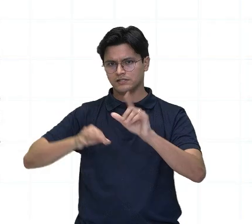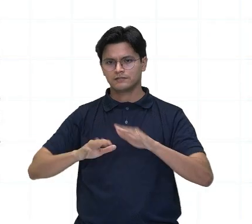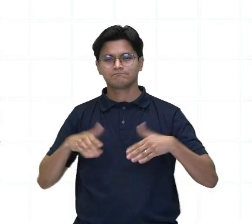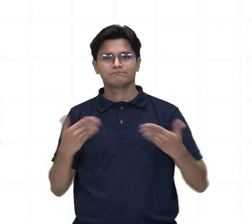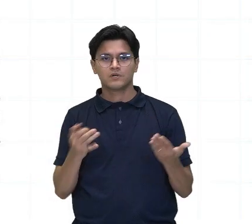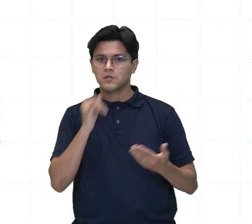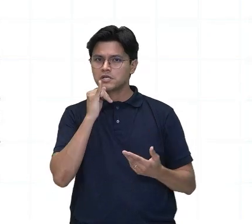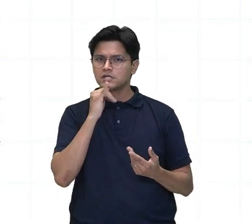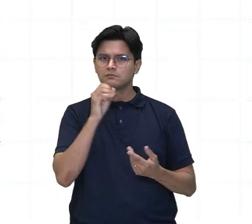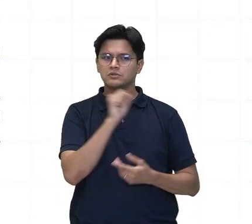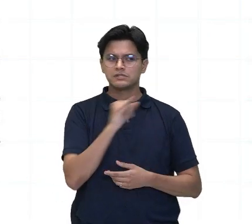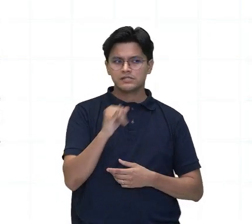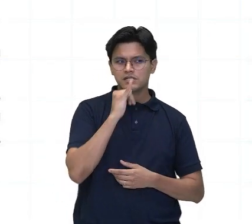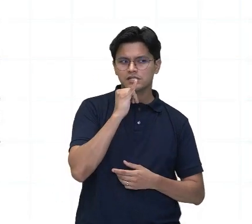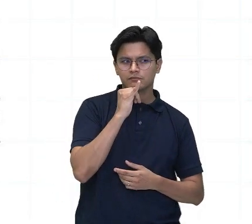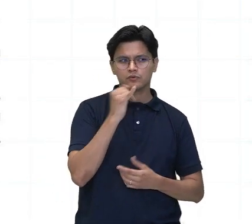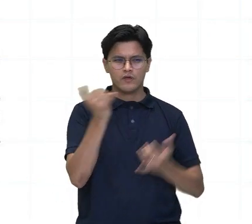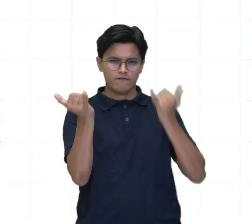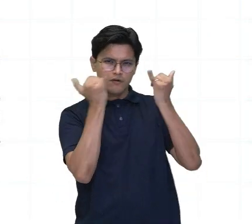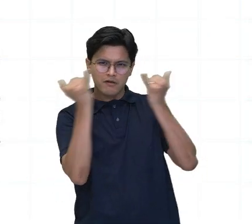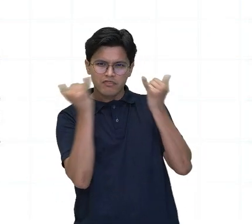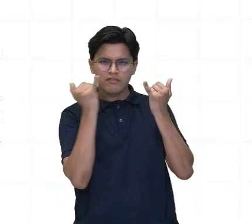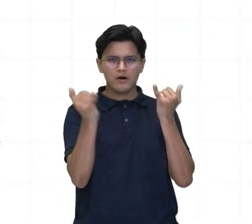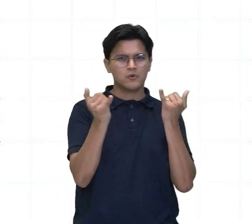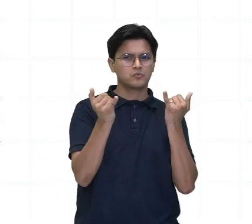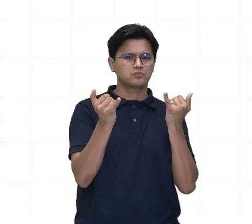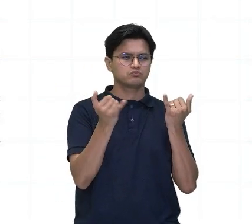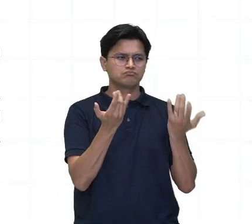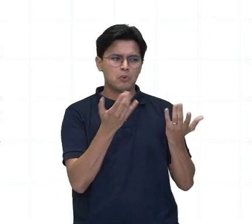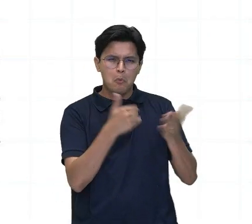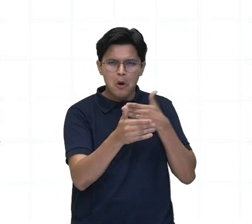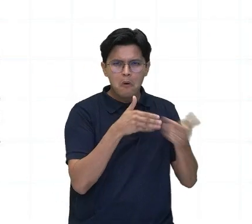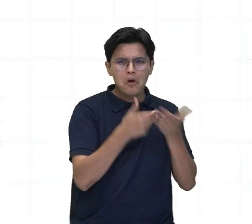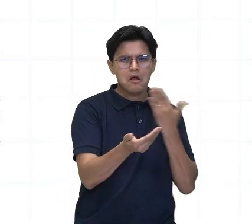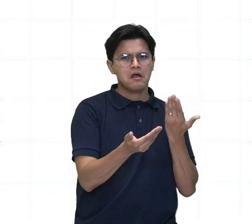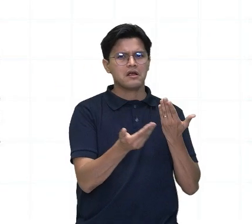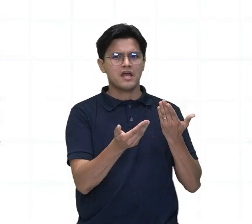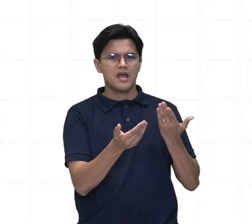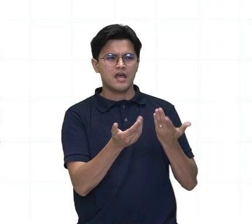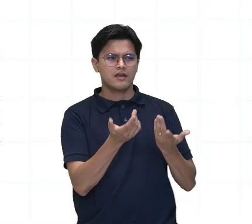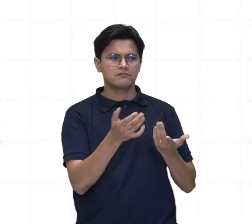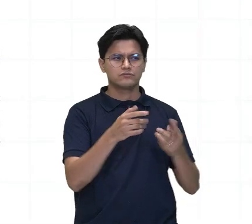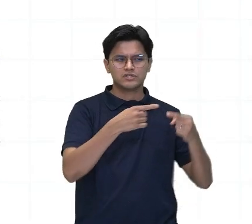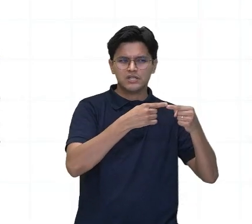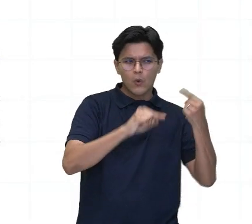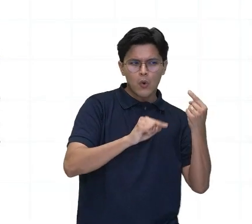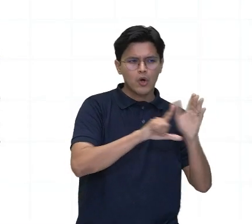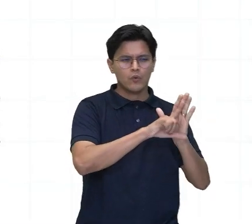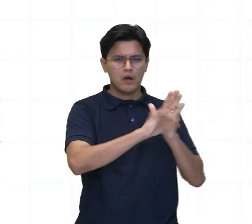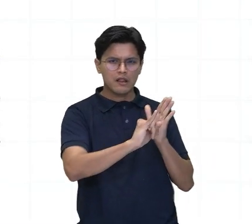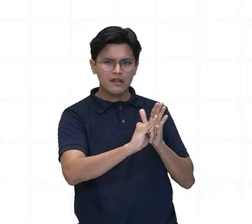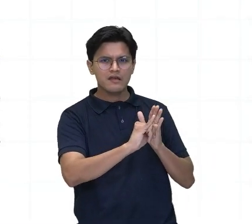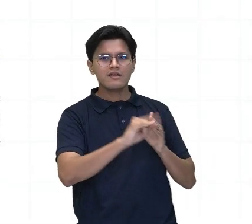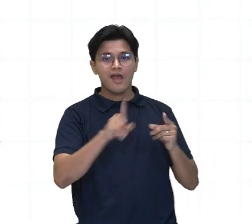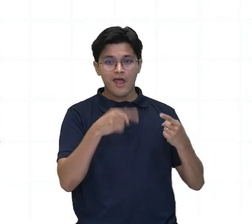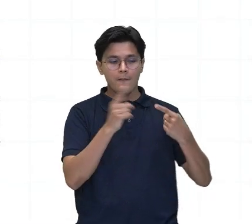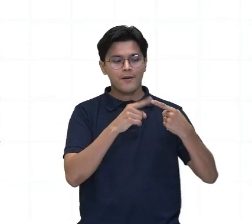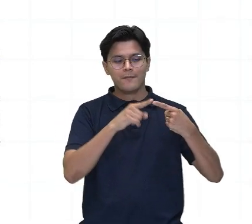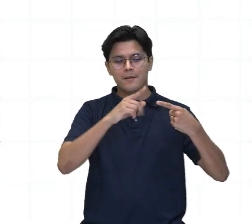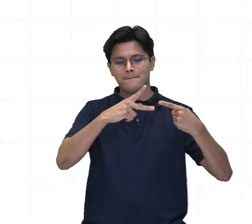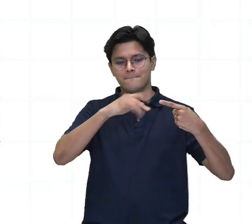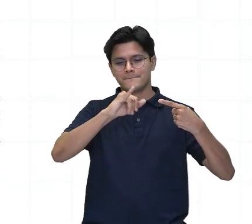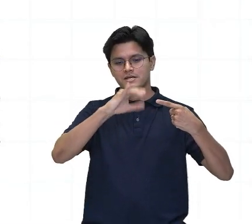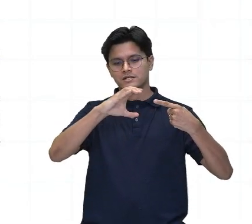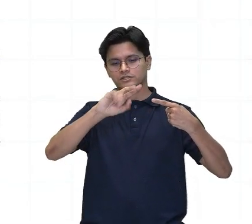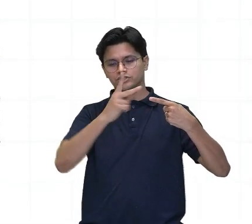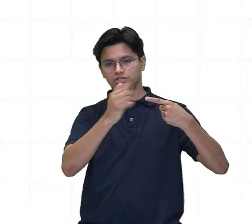informação, não é autorizada a fazer, ela é ilegal, e essa pichação com CH. Mas nós temos a pichação com X, que é também chamado de